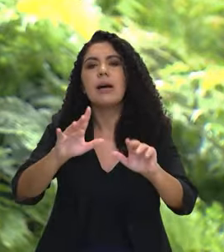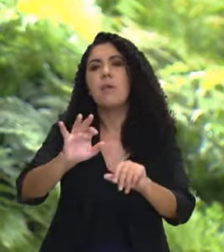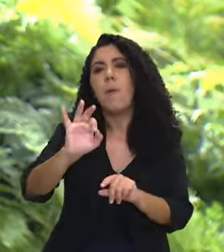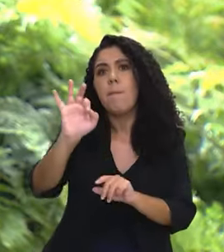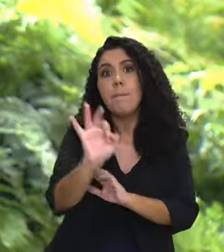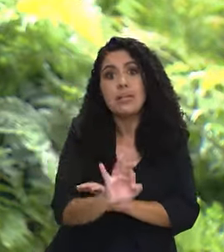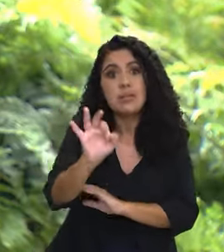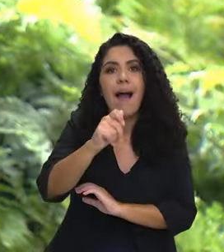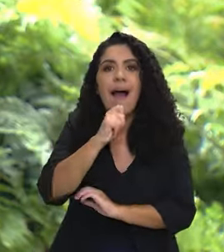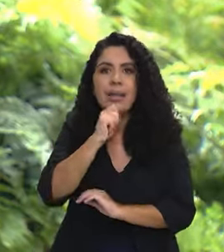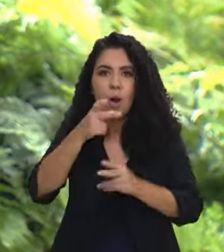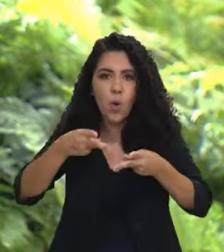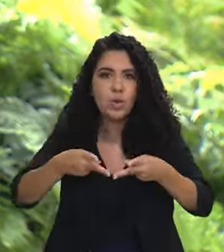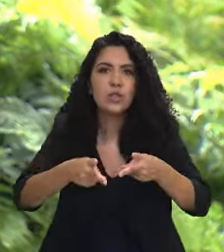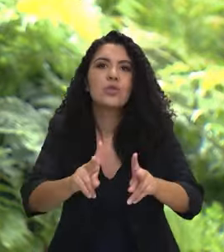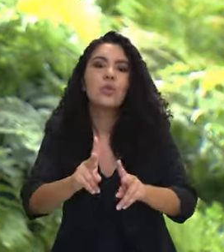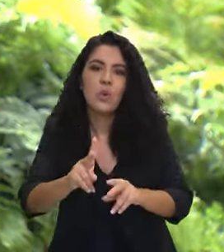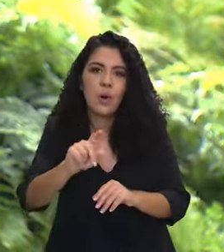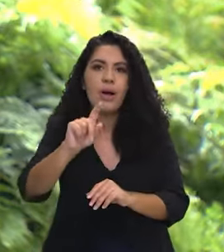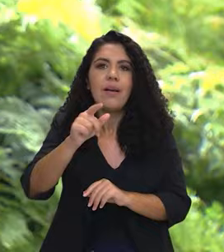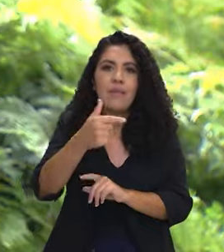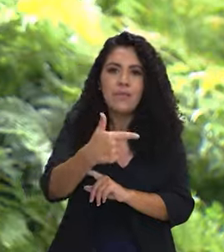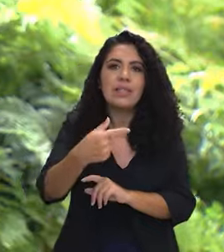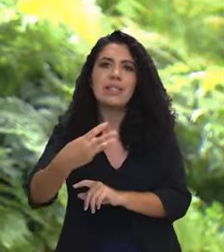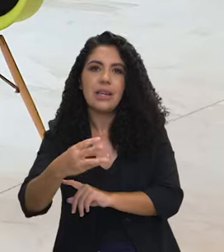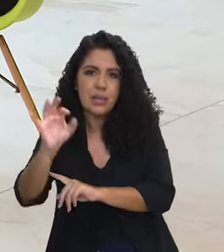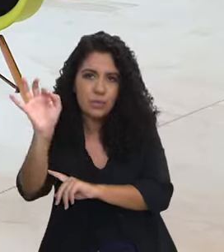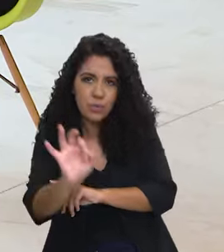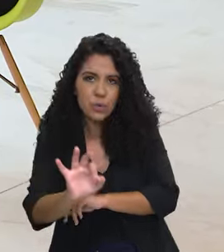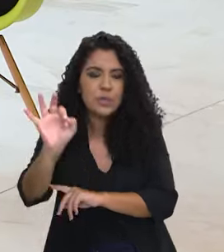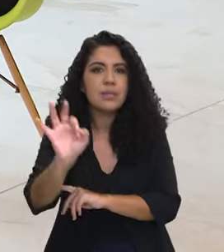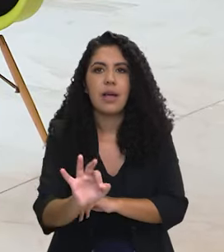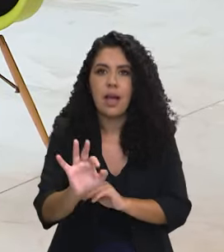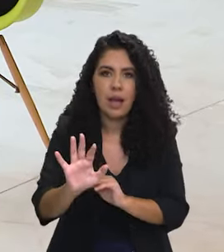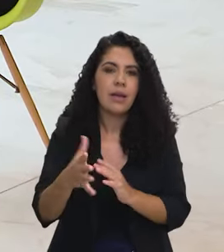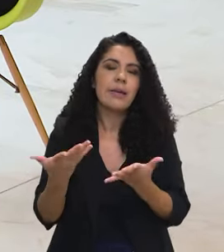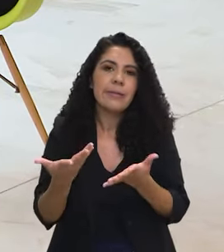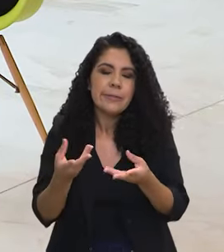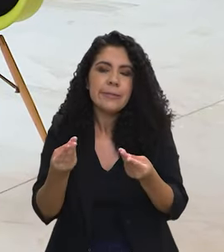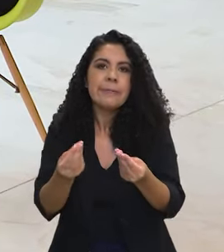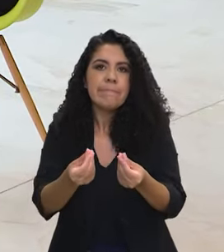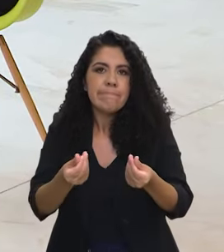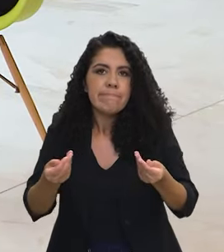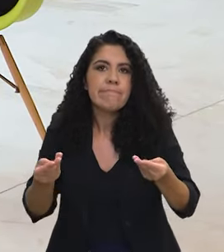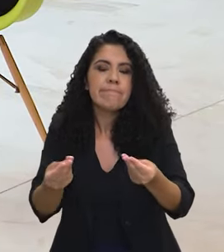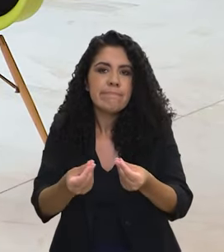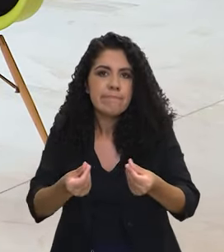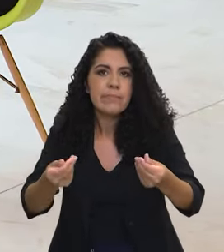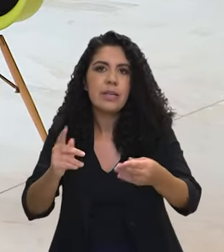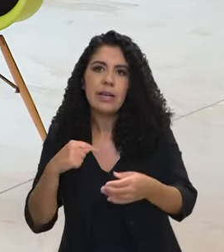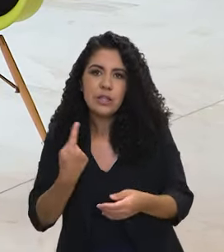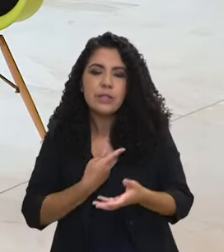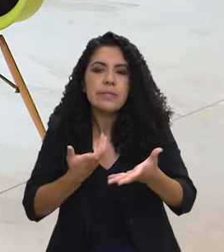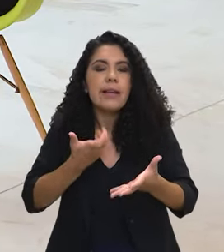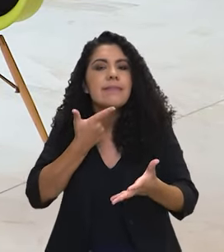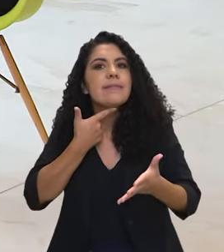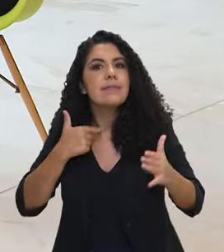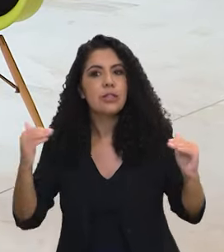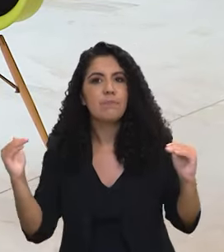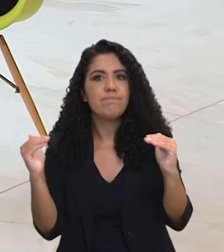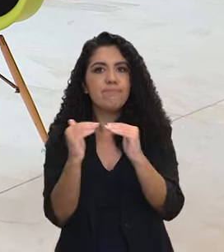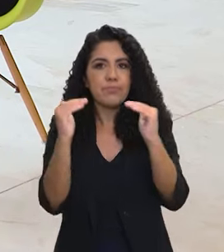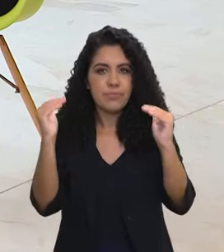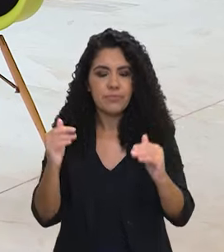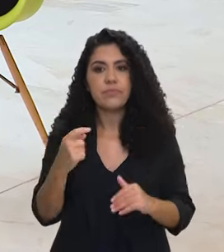percentual que se mantém ainda pequeno, de 23%. Enfim, muito, muito aquém aí da paridade que a gente deseja, né?